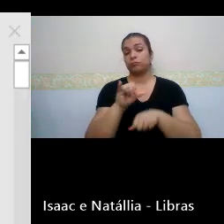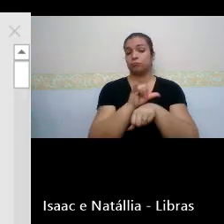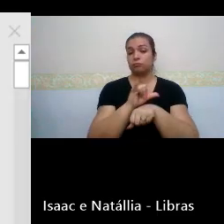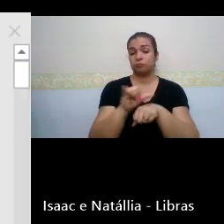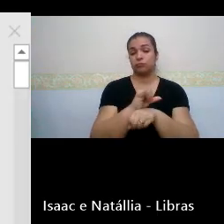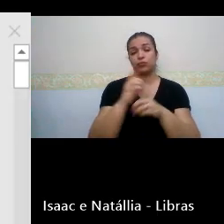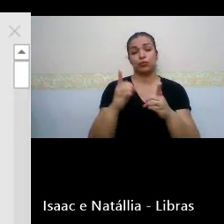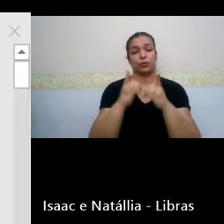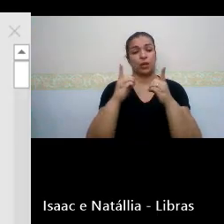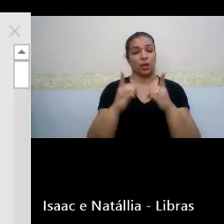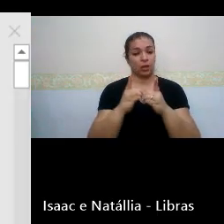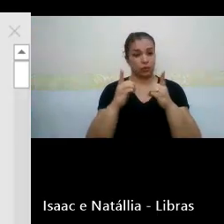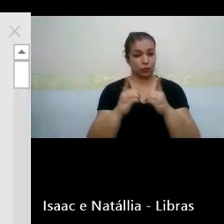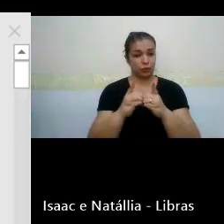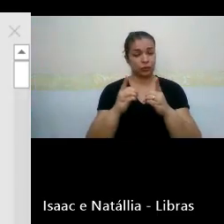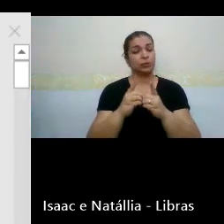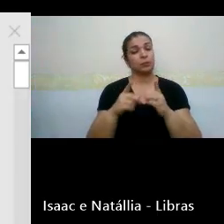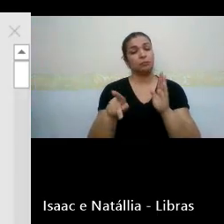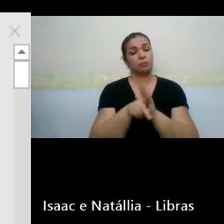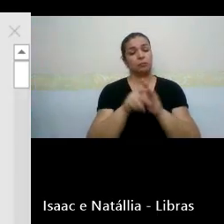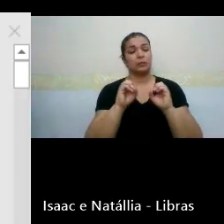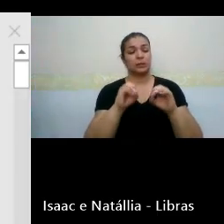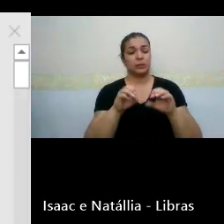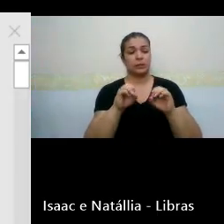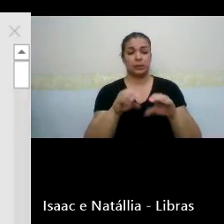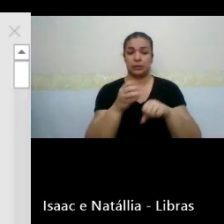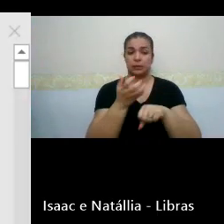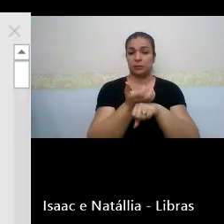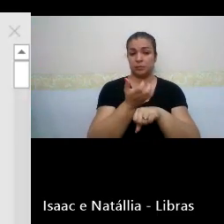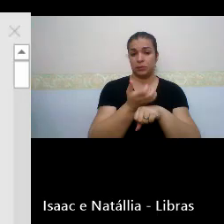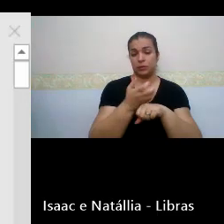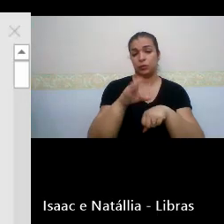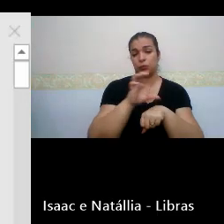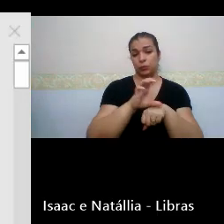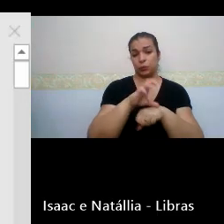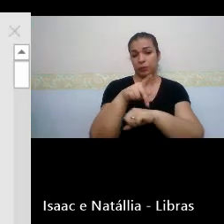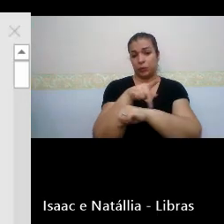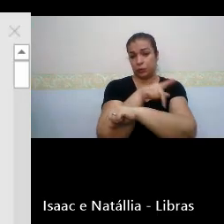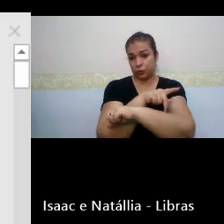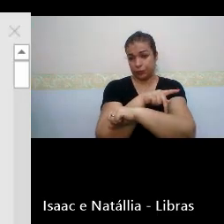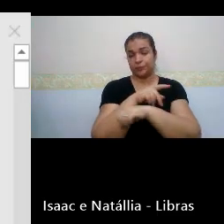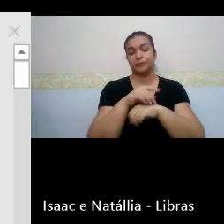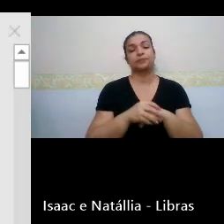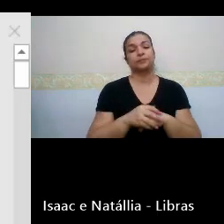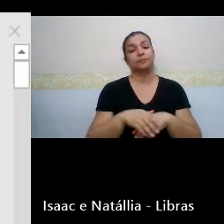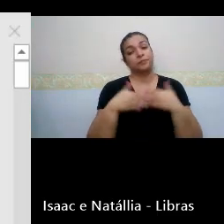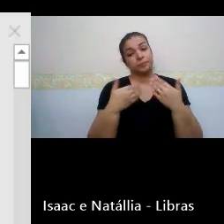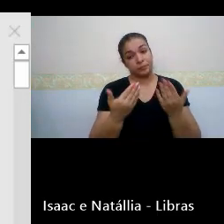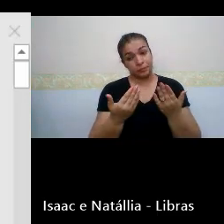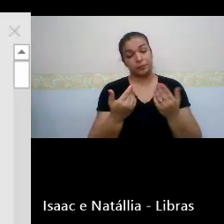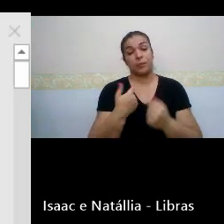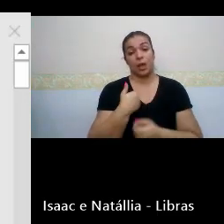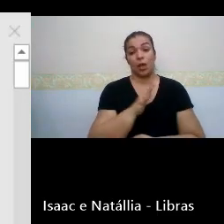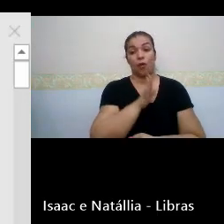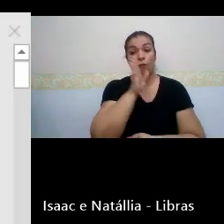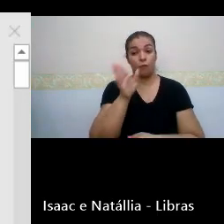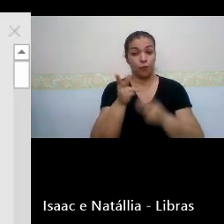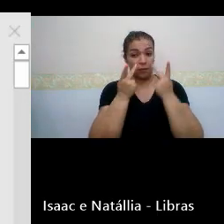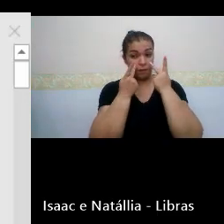as disciplinas que eu leciono no curso de pedagogia. E aí eu fui nessa visita e